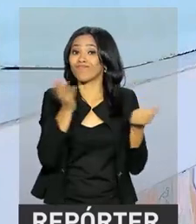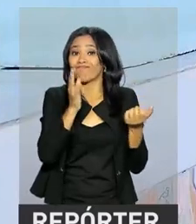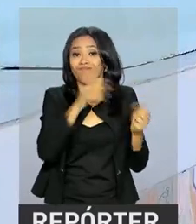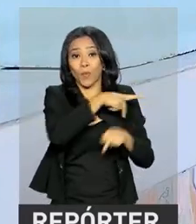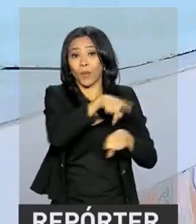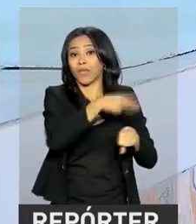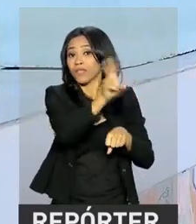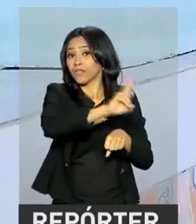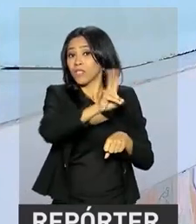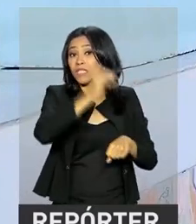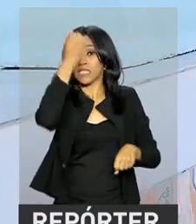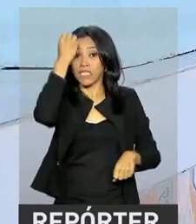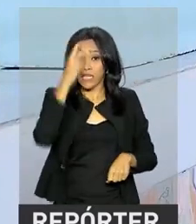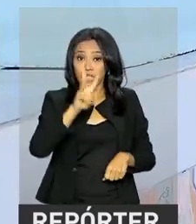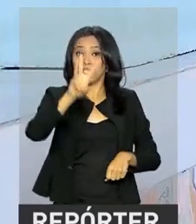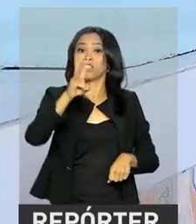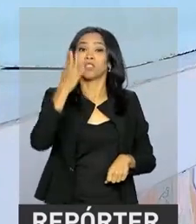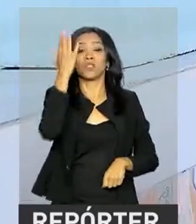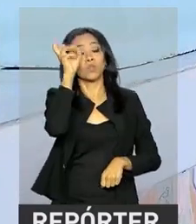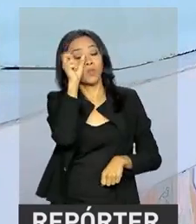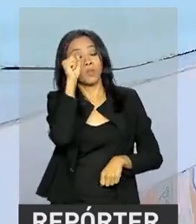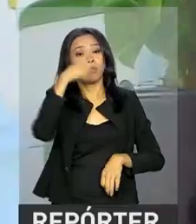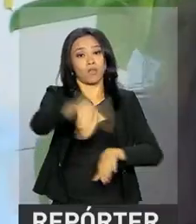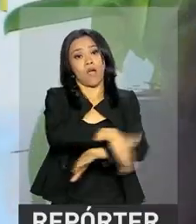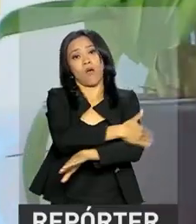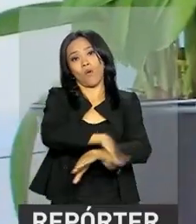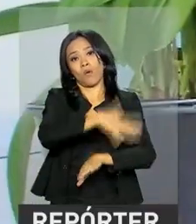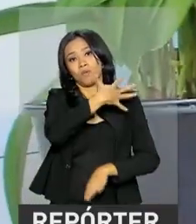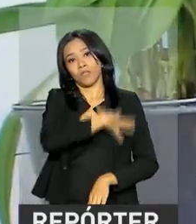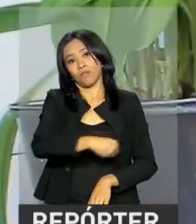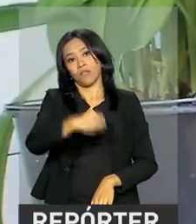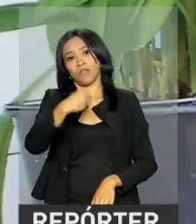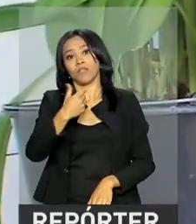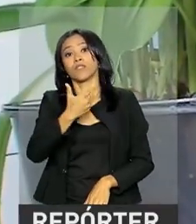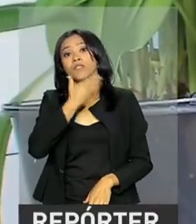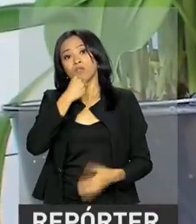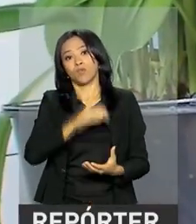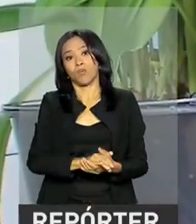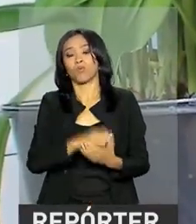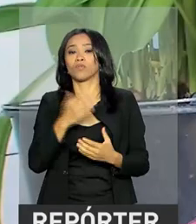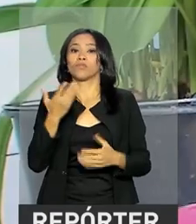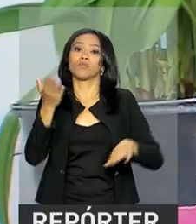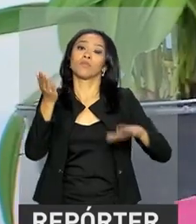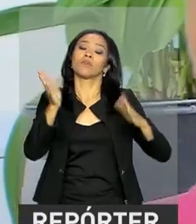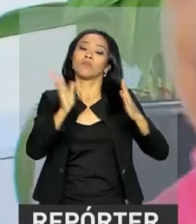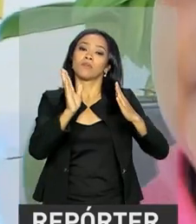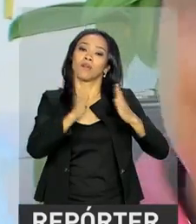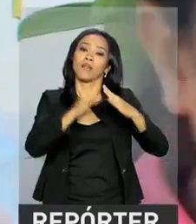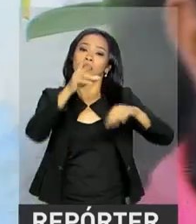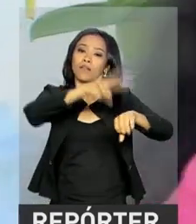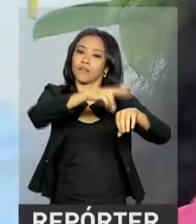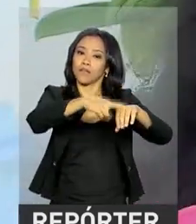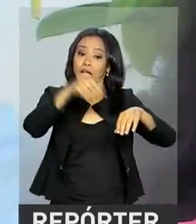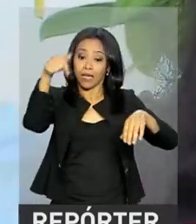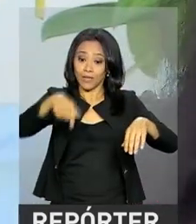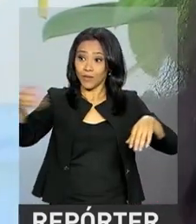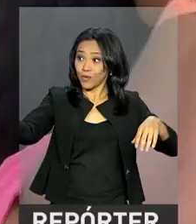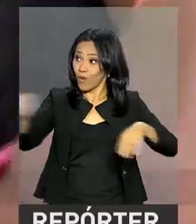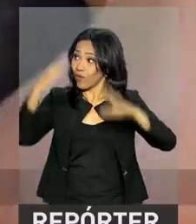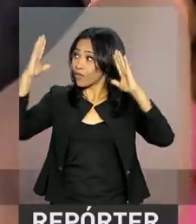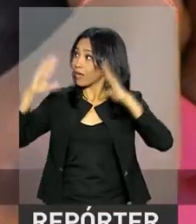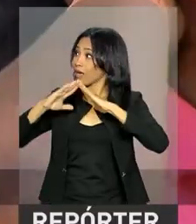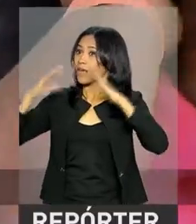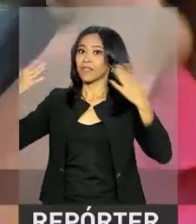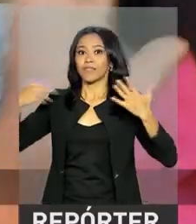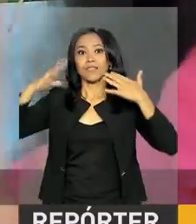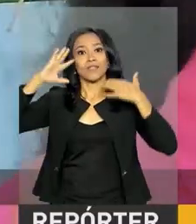a passar 3 dias dormindo na rua com as filhas e o marido em Boa Vista. No novo abrigo, sonha com um futuro melhor.